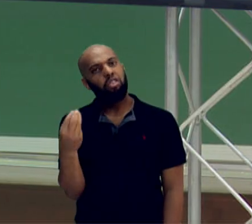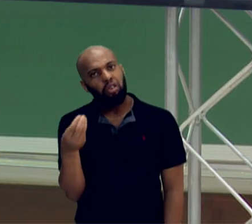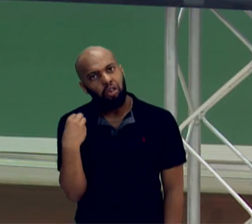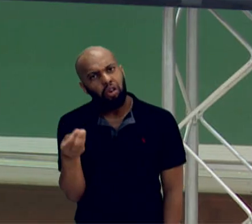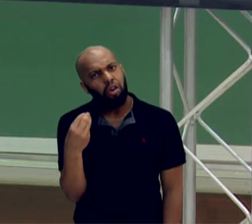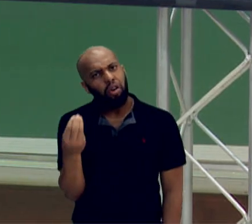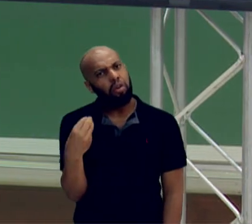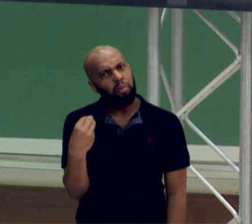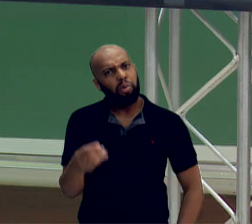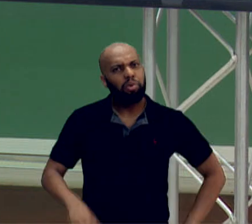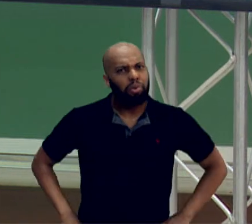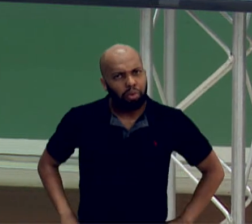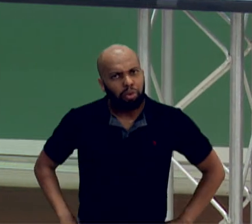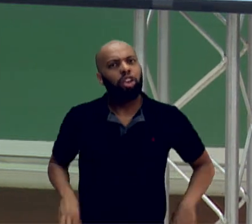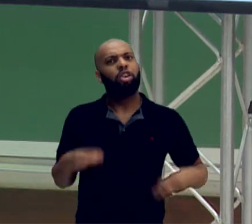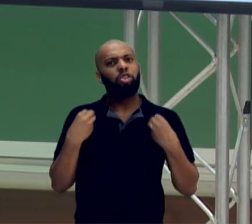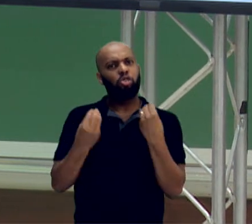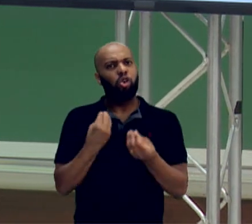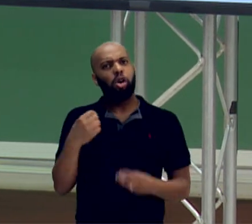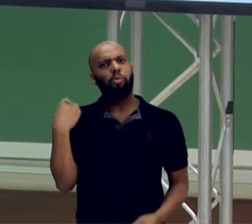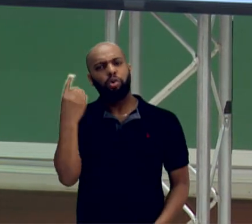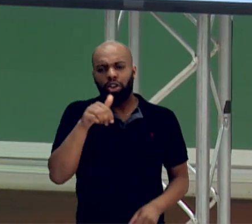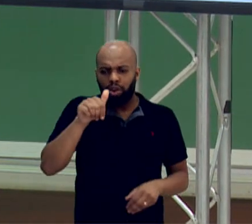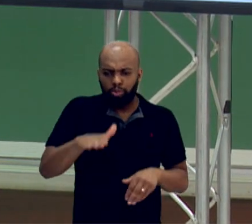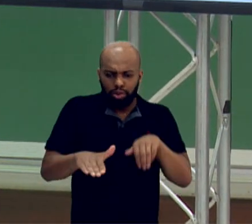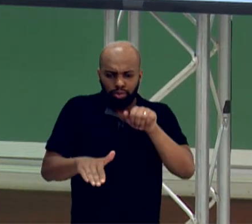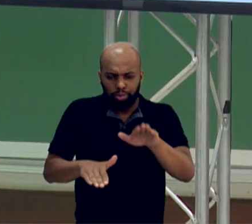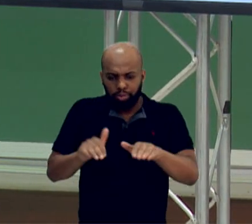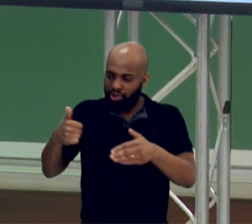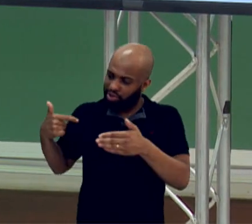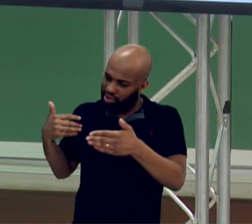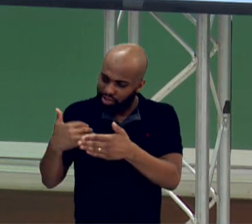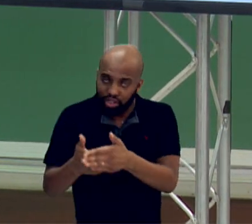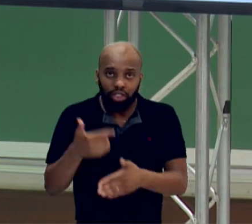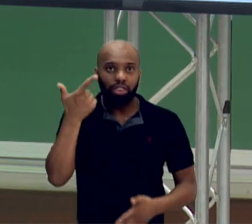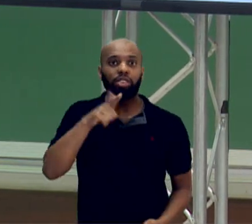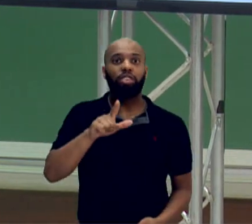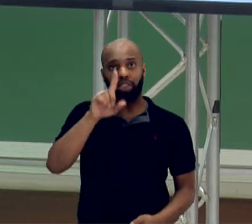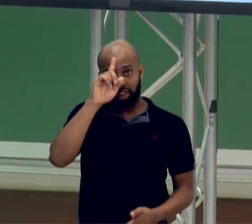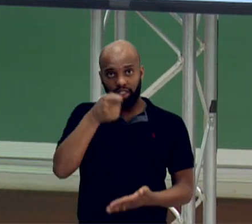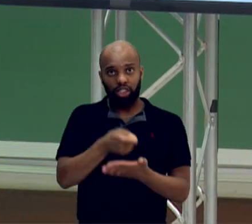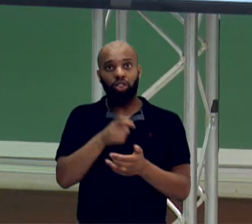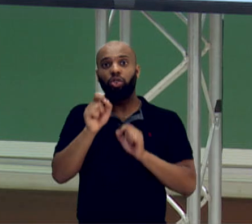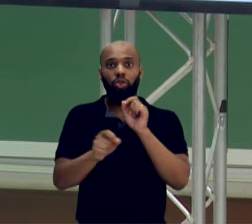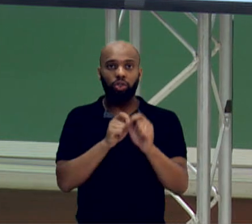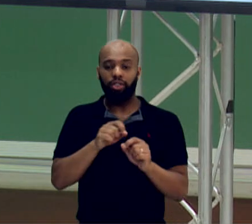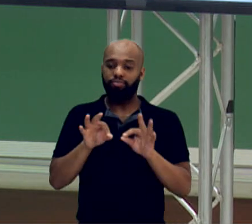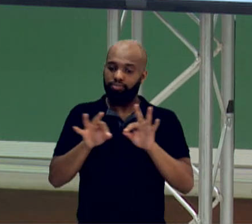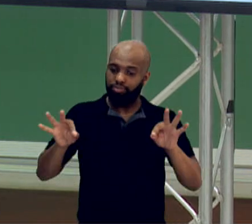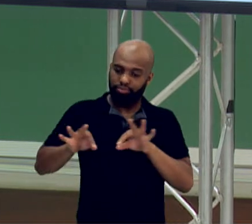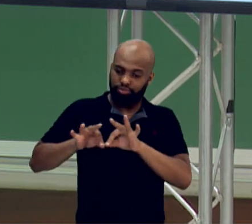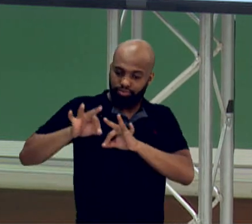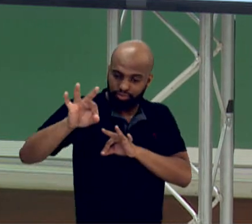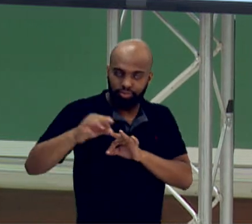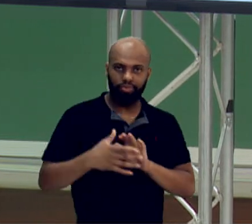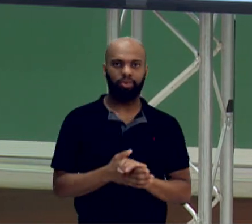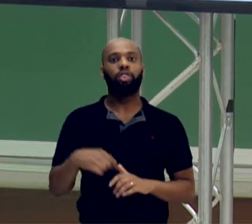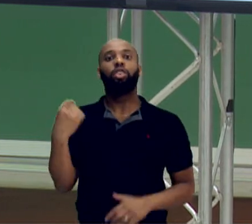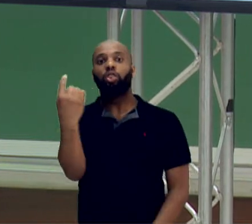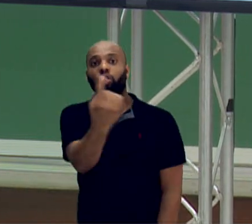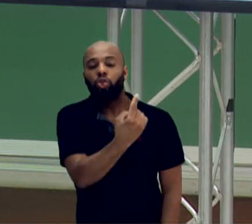sempre. Muito bem, aí a professora fez um resumo, porque senão a gente ia ficar aqui, ó, o resto da vida contando, porque eu adoro